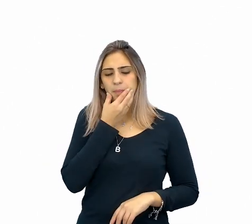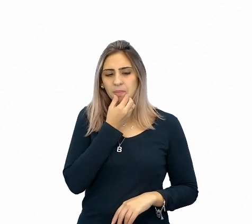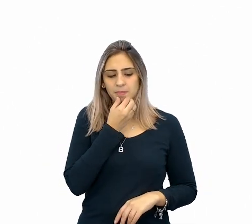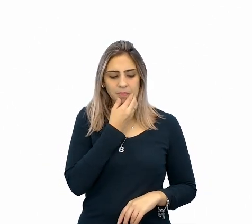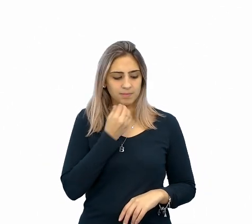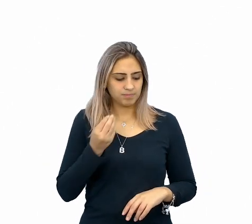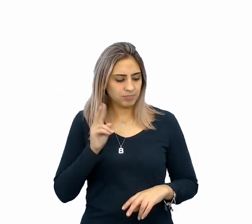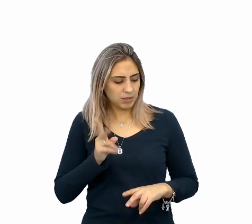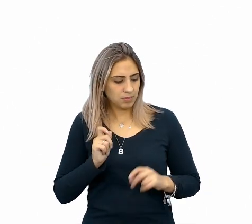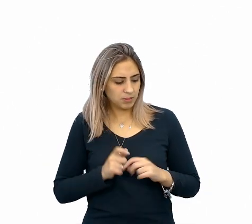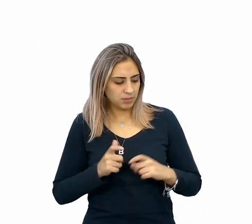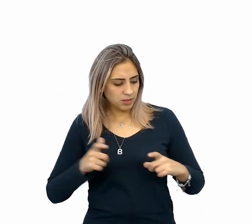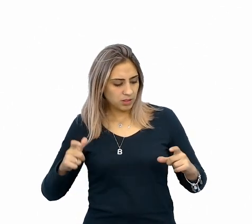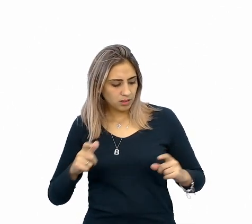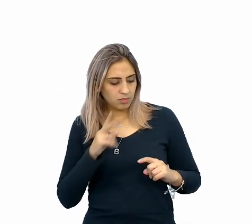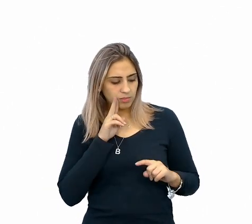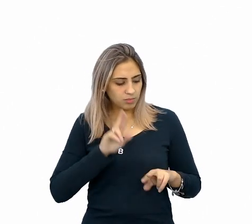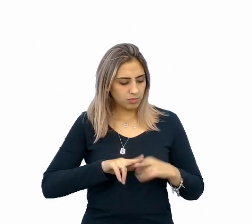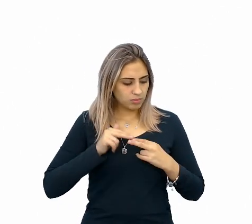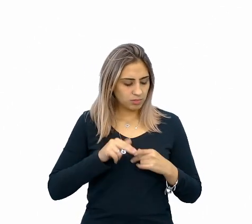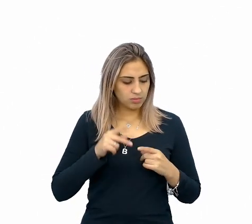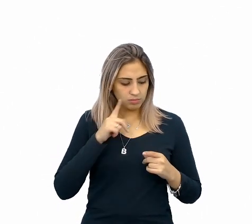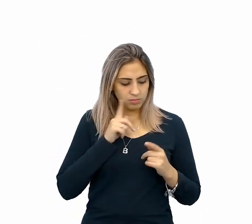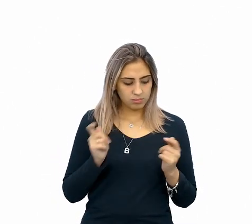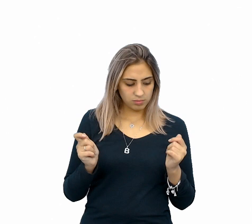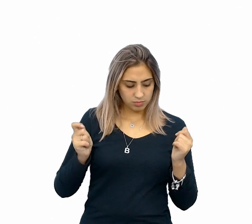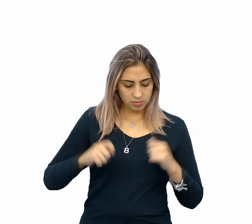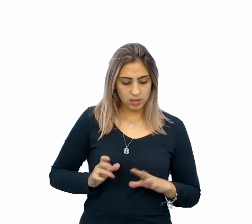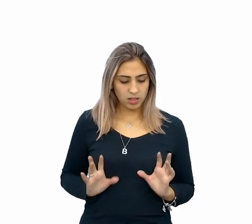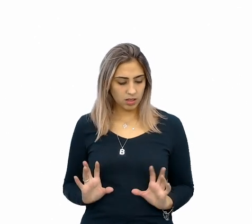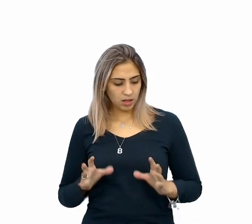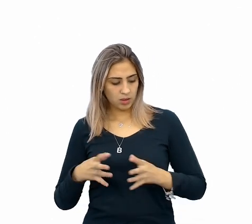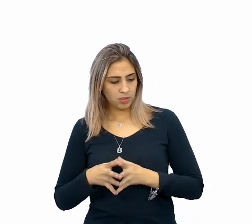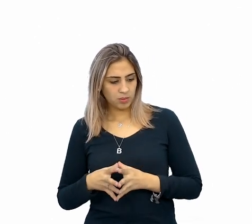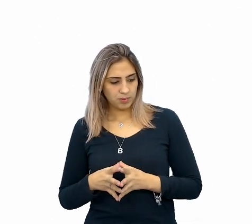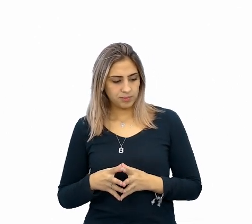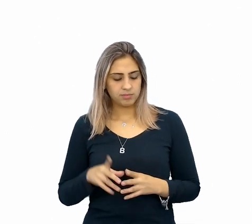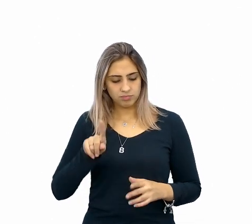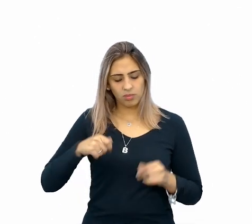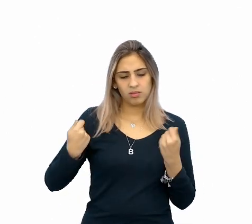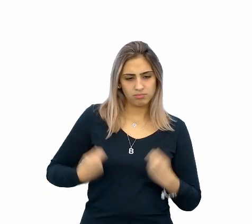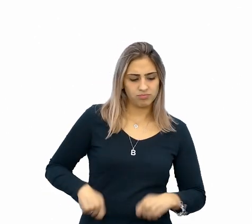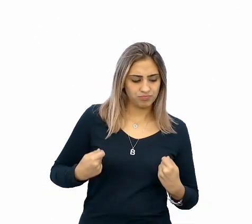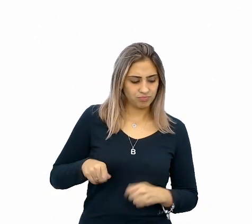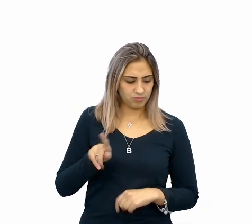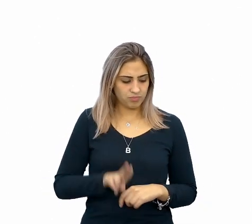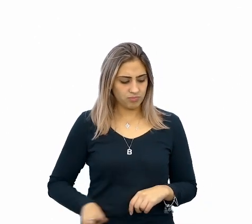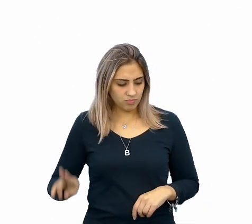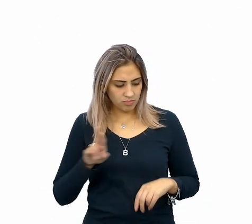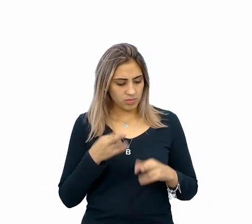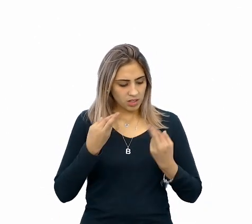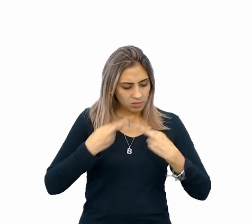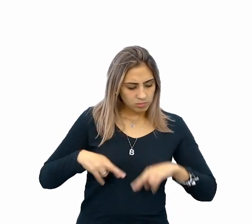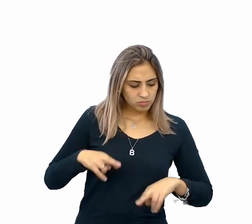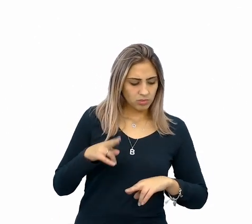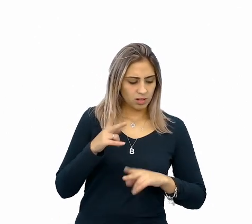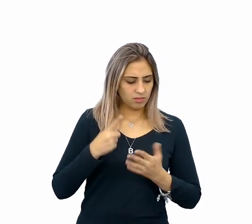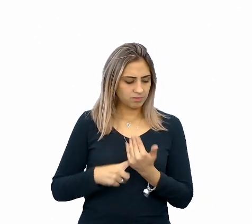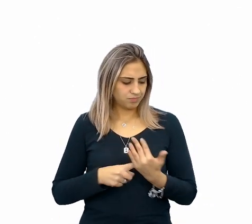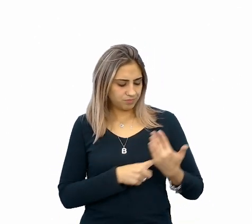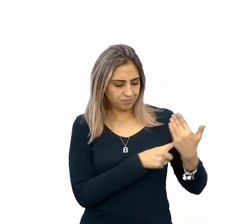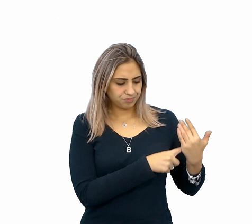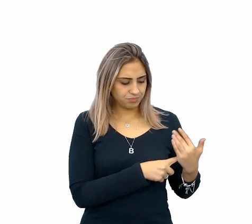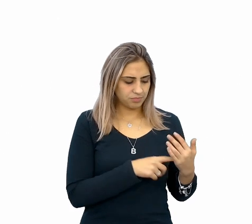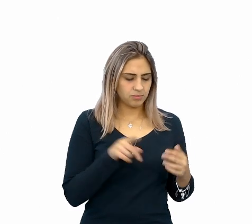sempre ampliando aí conforme as possibilidades da turma, se necessário utilizar recursos tecnológicos,